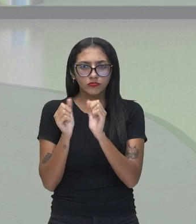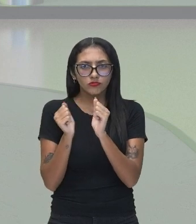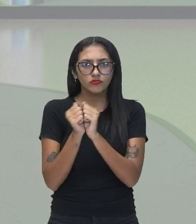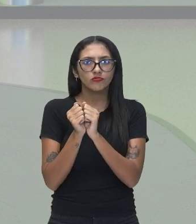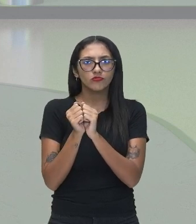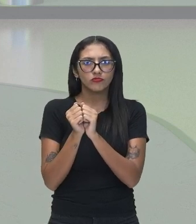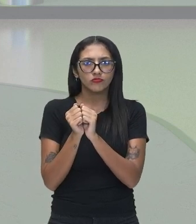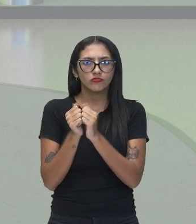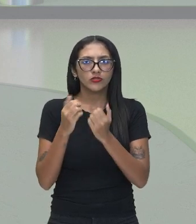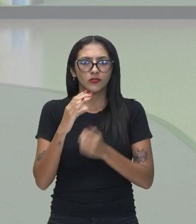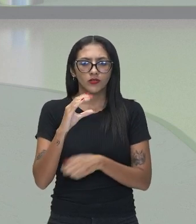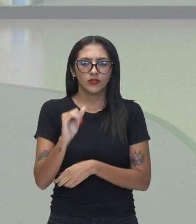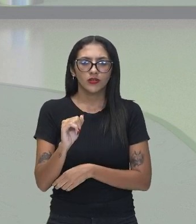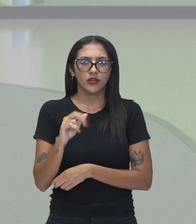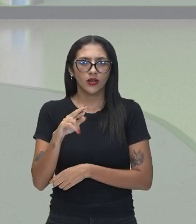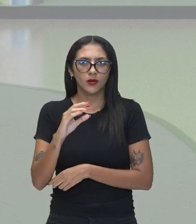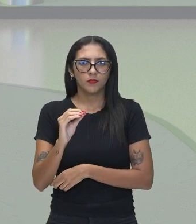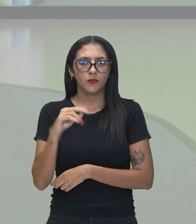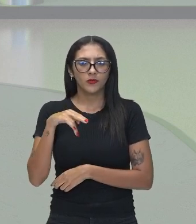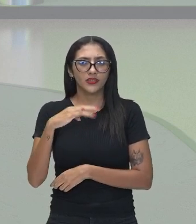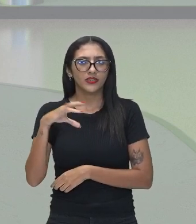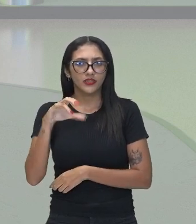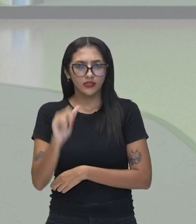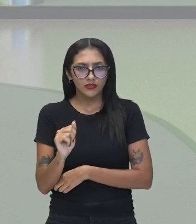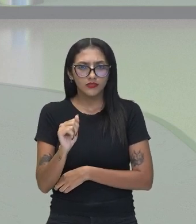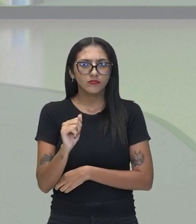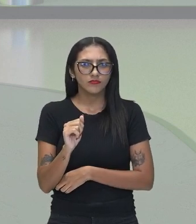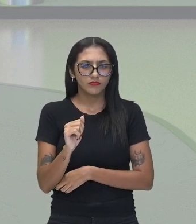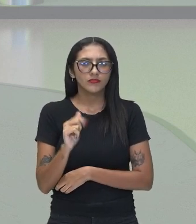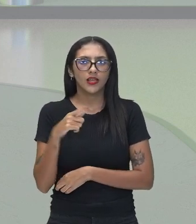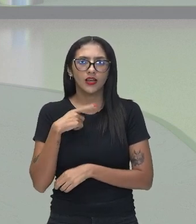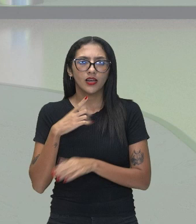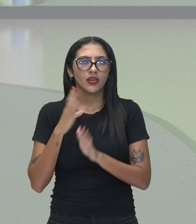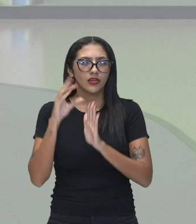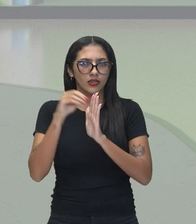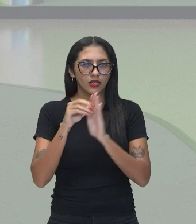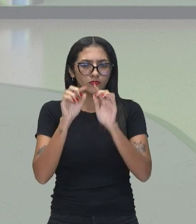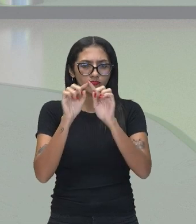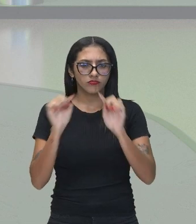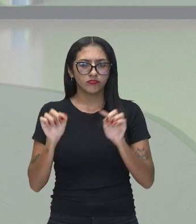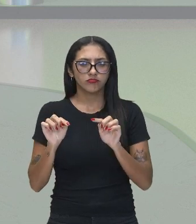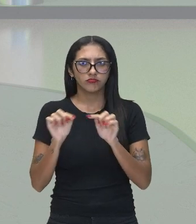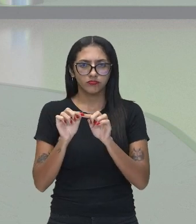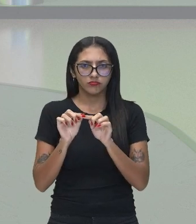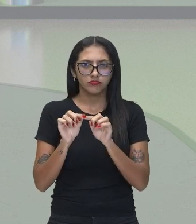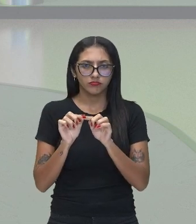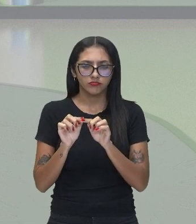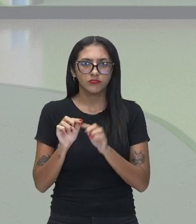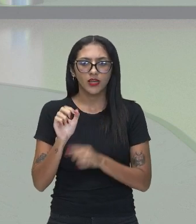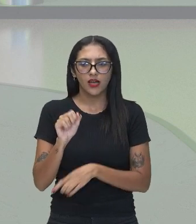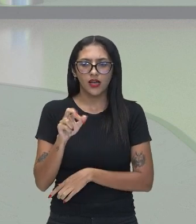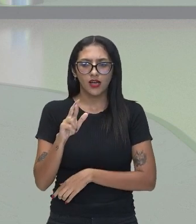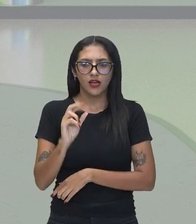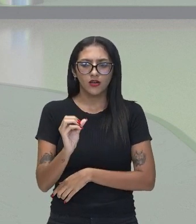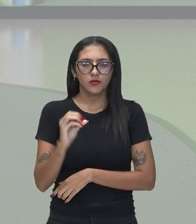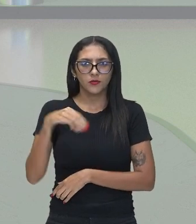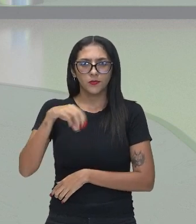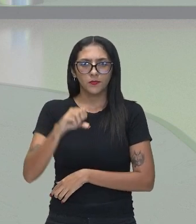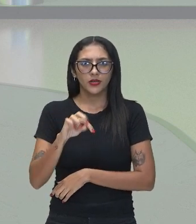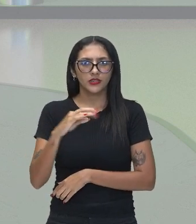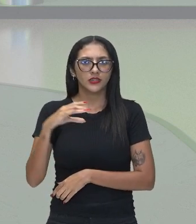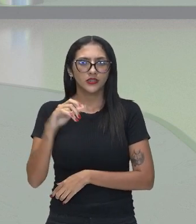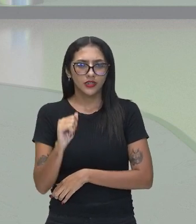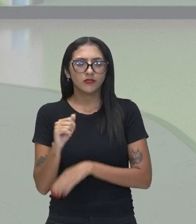cadeia carbônica cíclica, né, porque ela é fechada, aromática, porque tem um anel aromático, e aí com